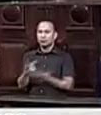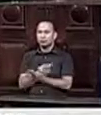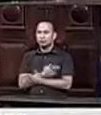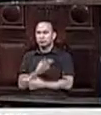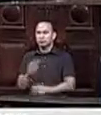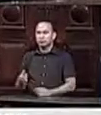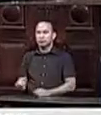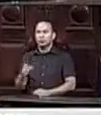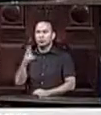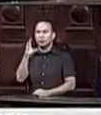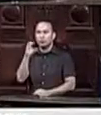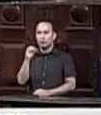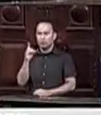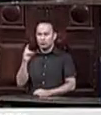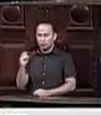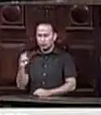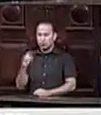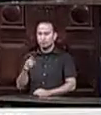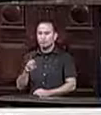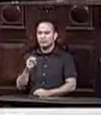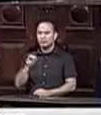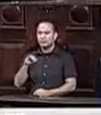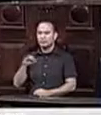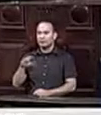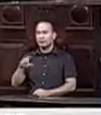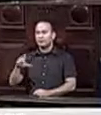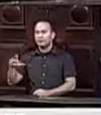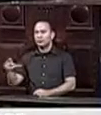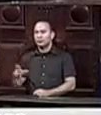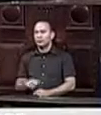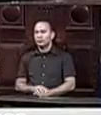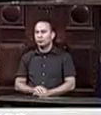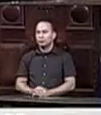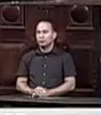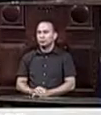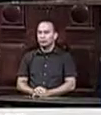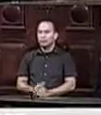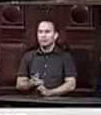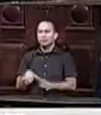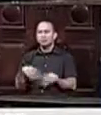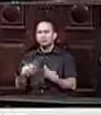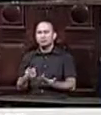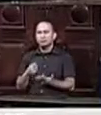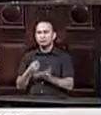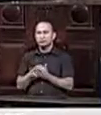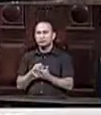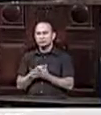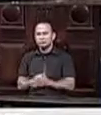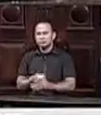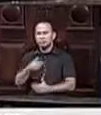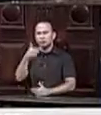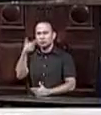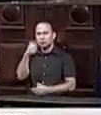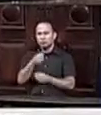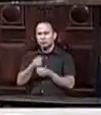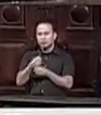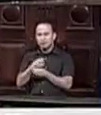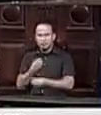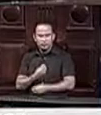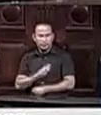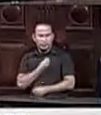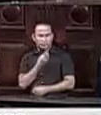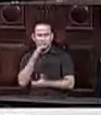Civil, ainda que conseguíssemos tirar a questão da exigência dos 2 anos de convivência ou